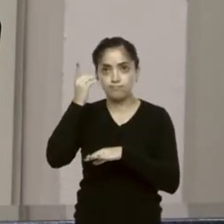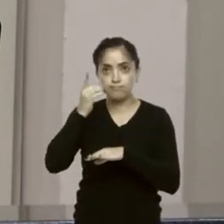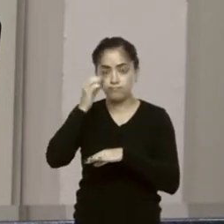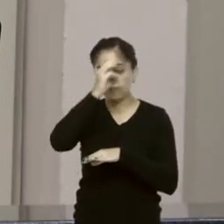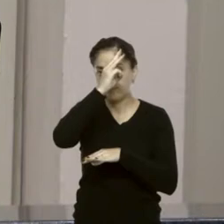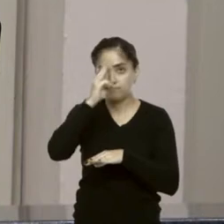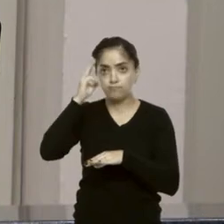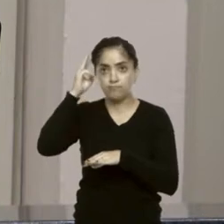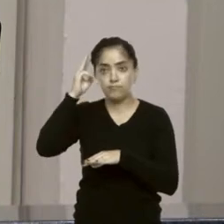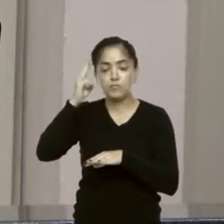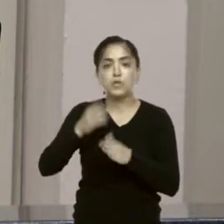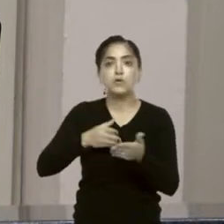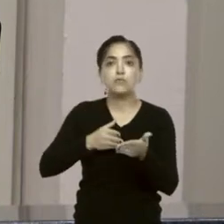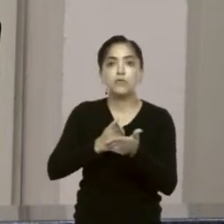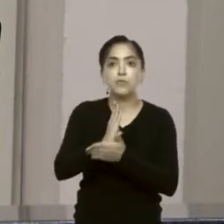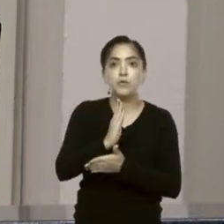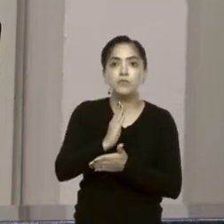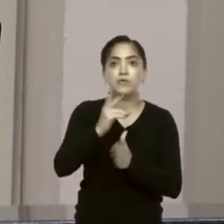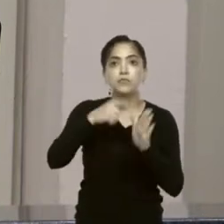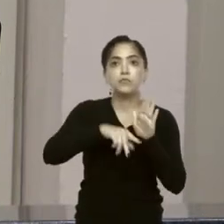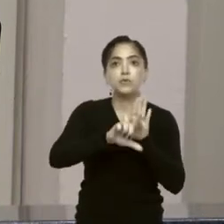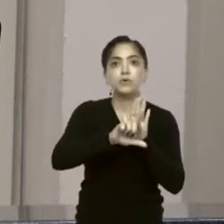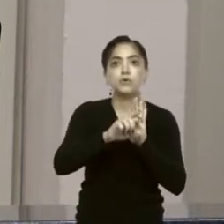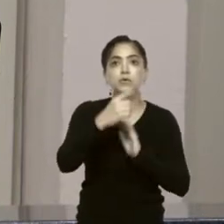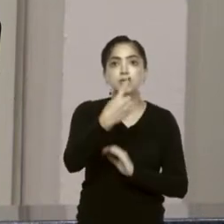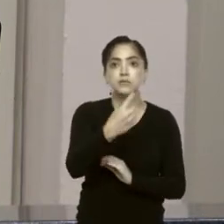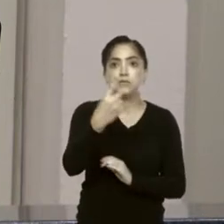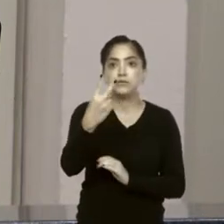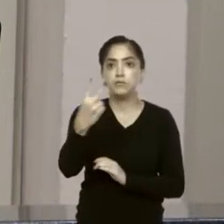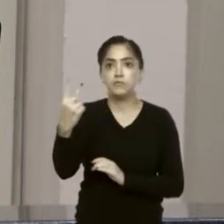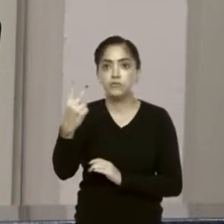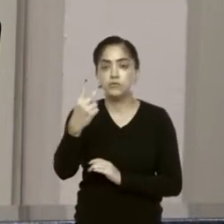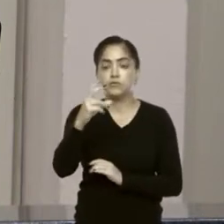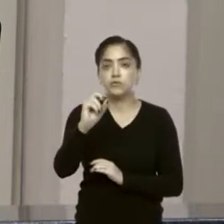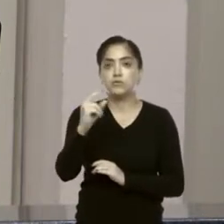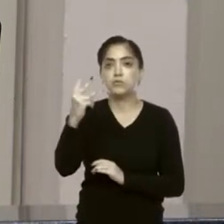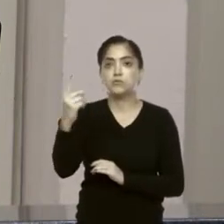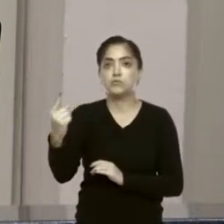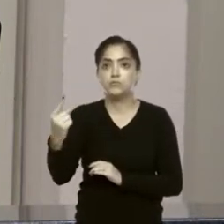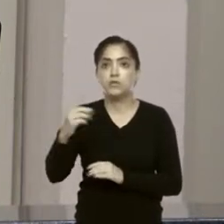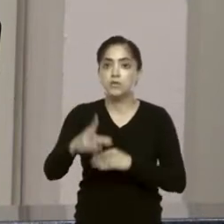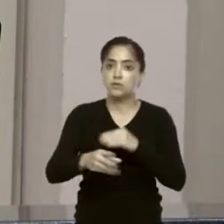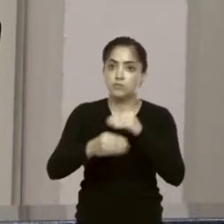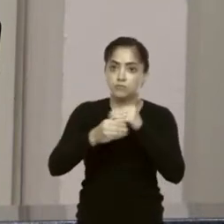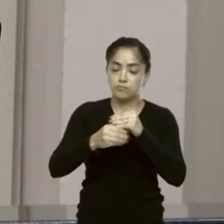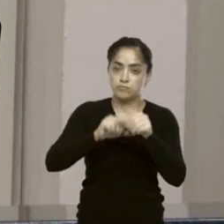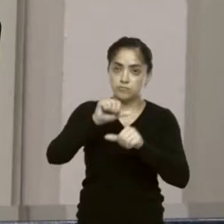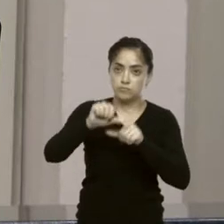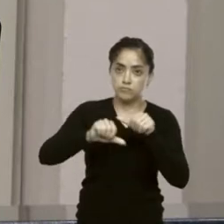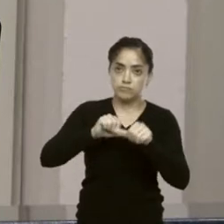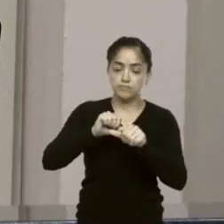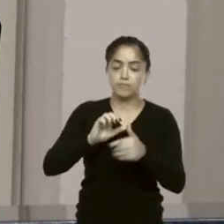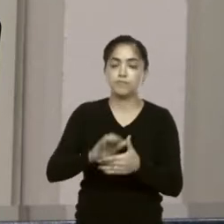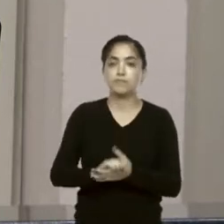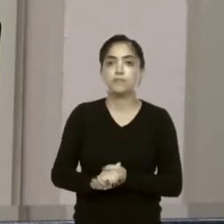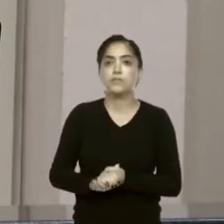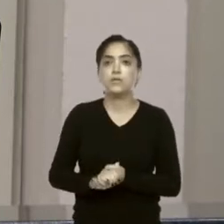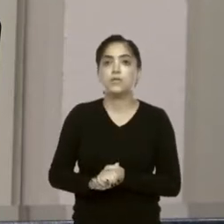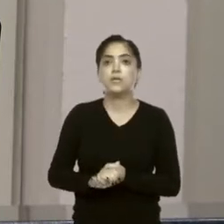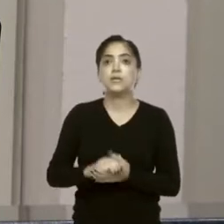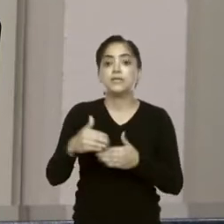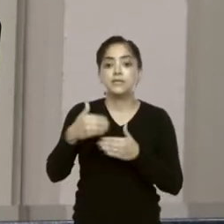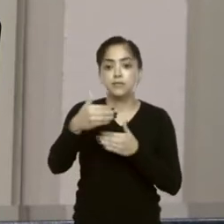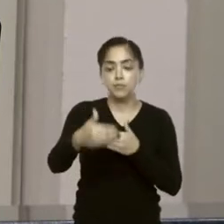foi aprovado em turno único o projeto de lei 122/2021 com emendas modificativas. Momento